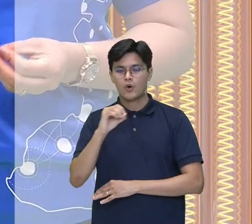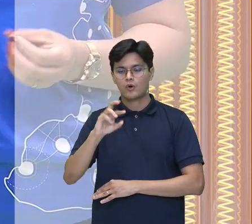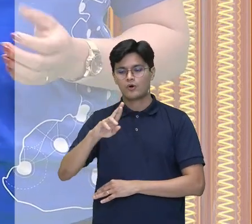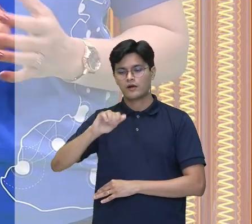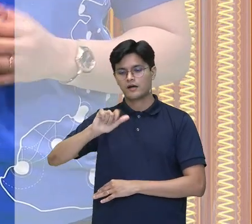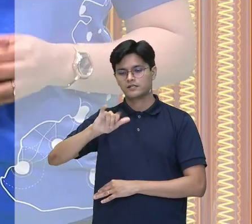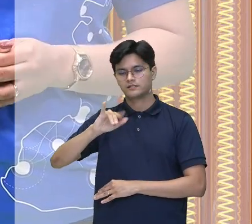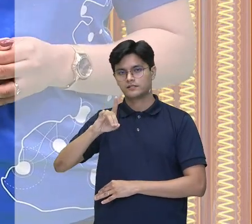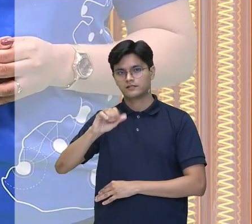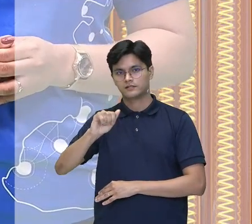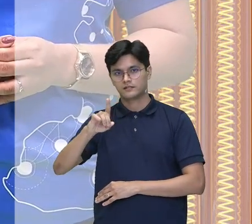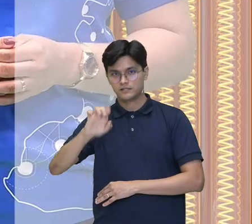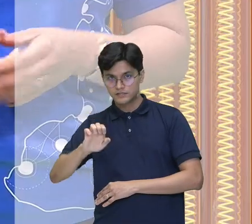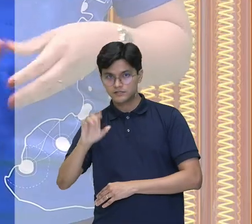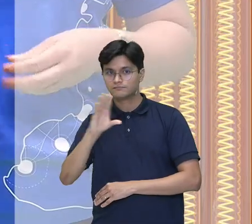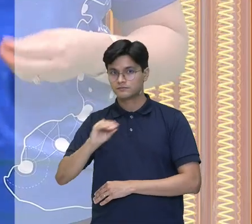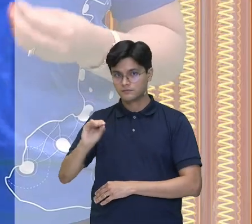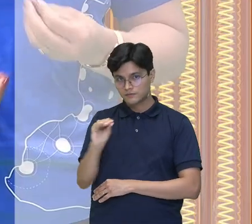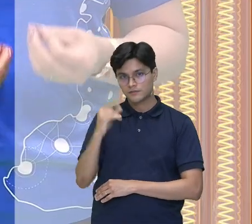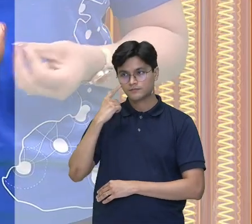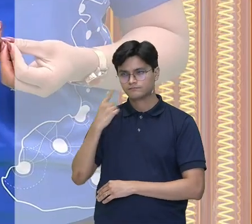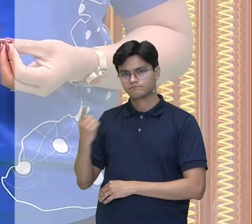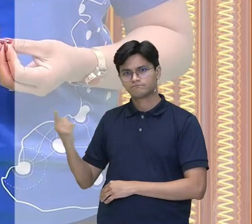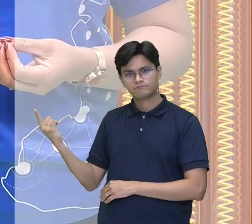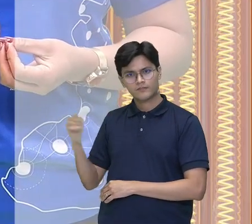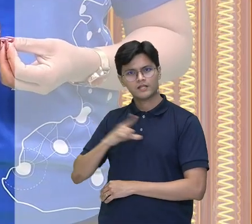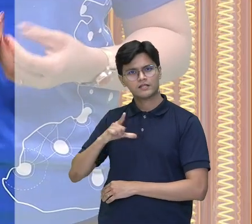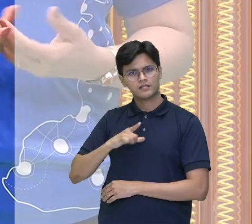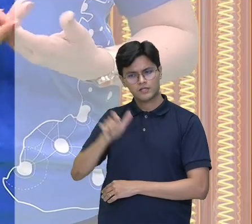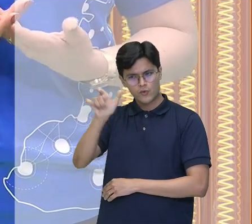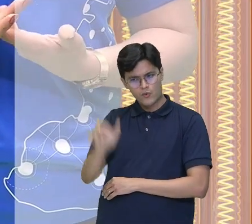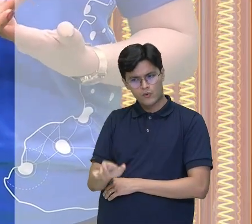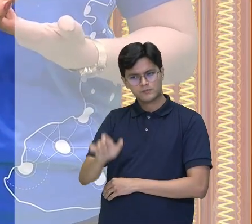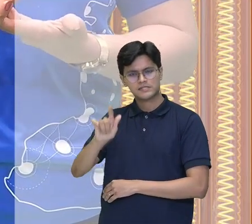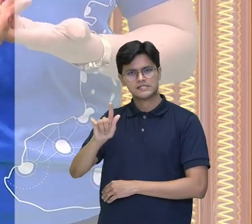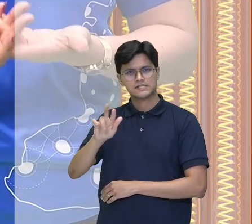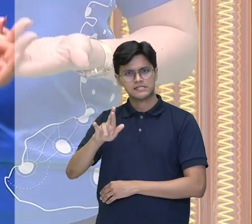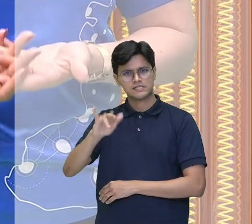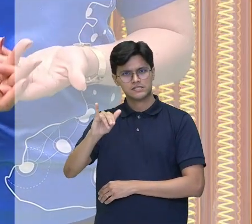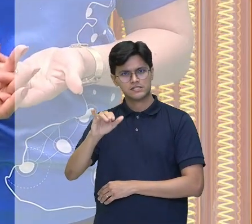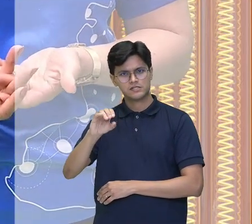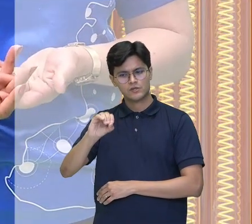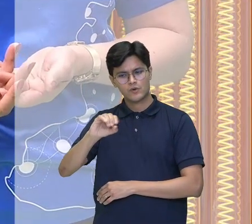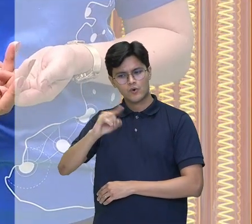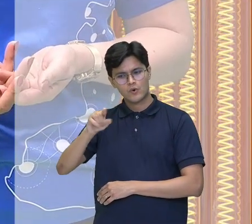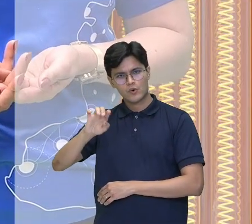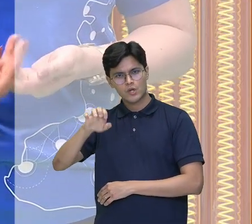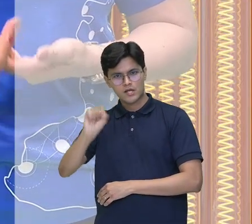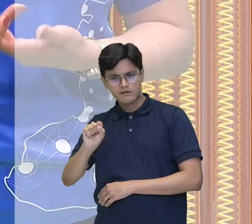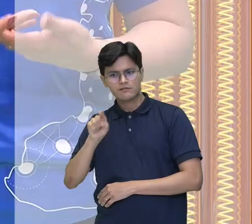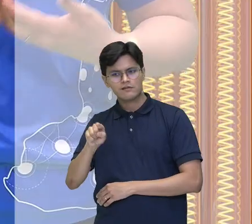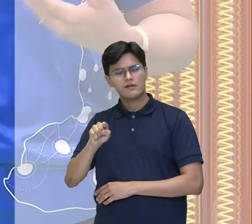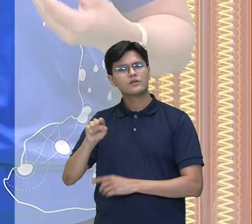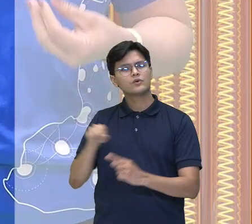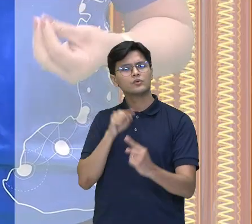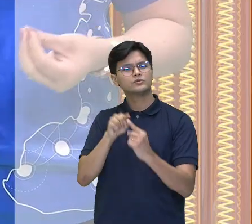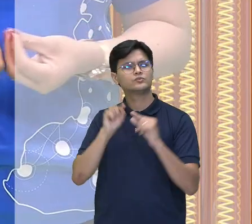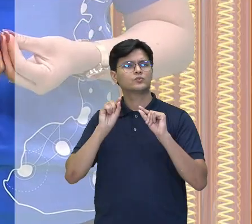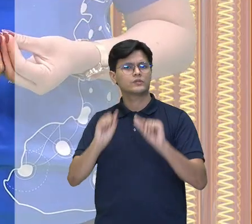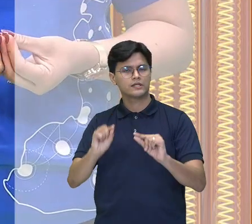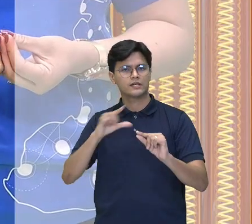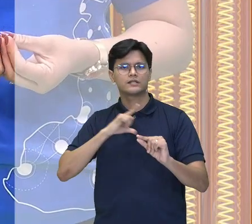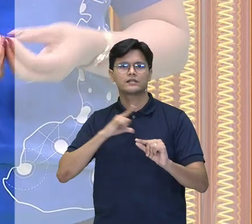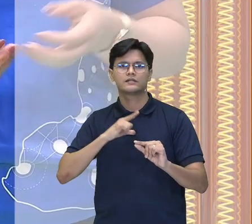oralidade, que nós temos a presença dos griots. Mas quem eram esses griots? Eram contadores de histórias, eram as